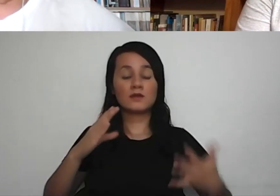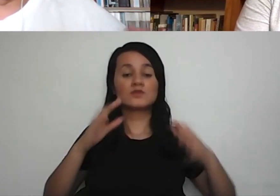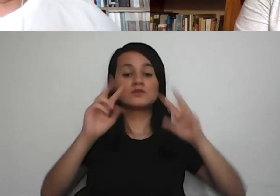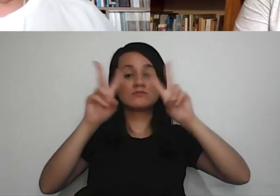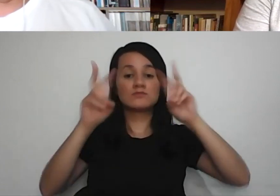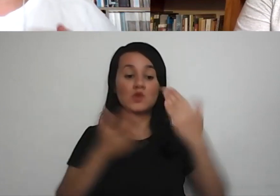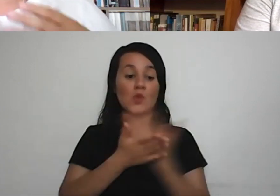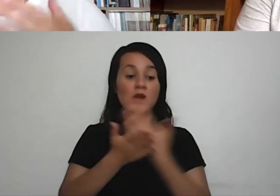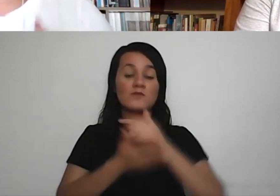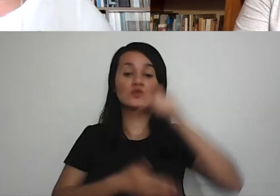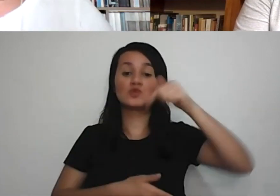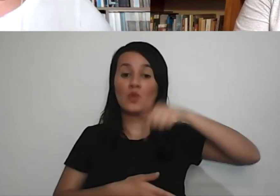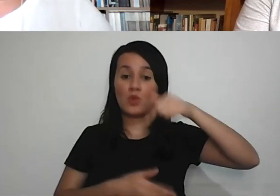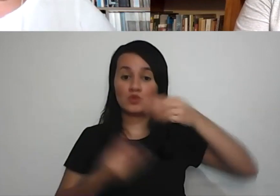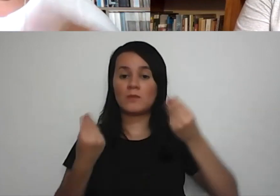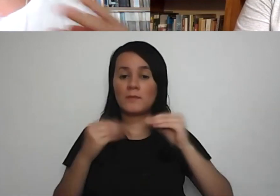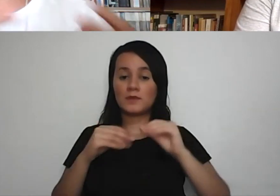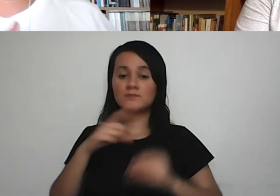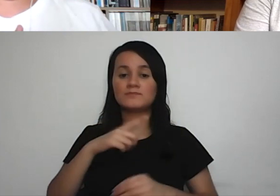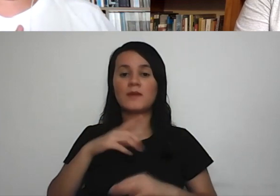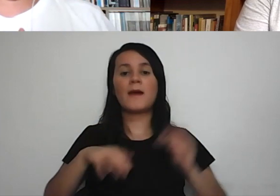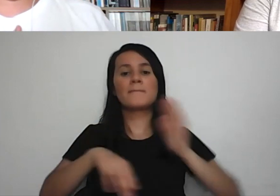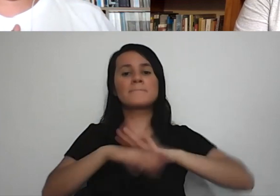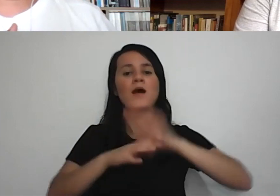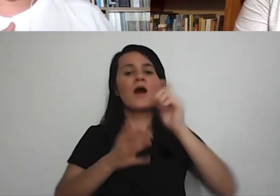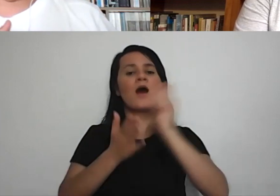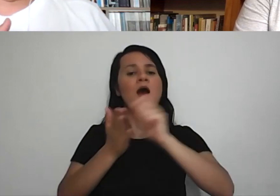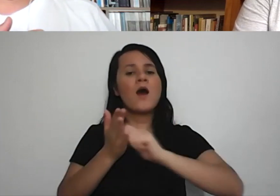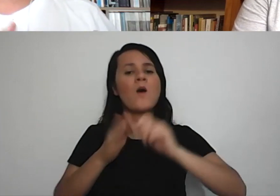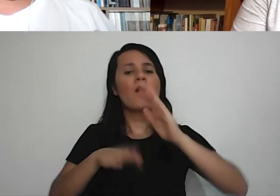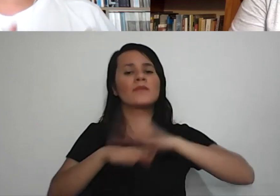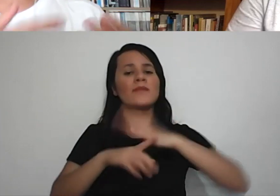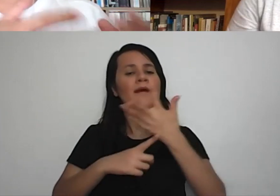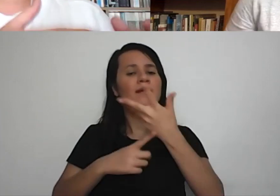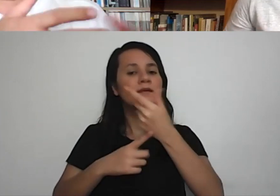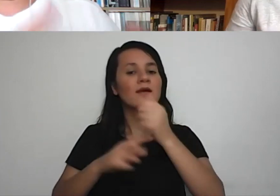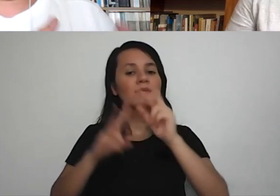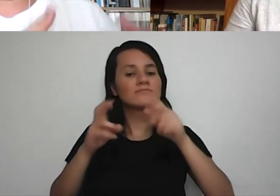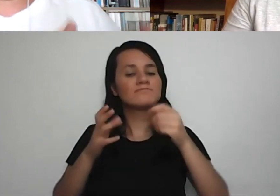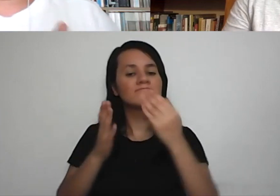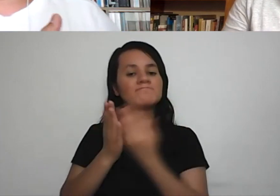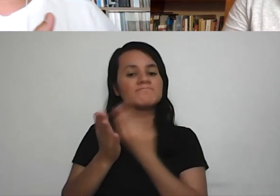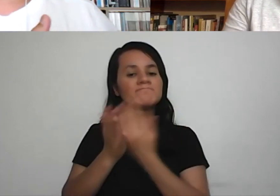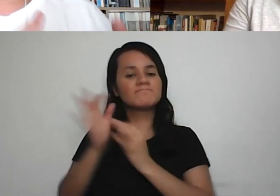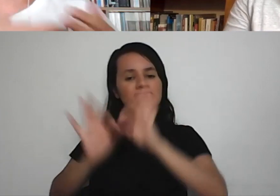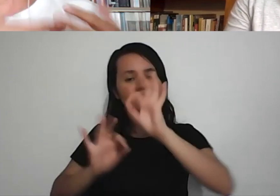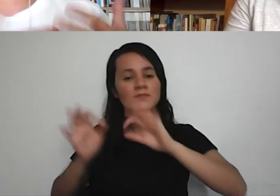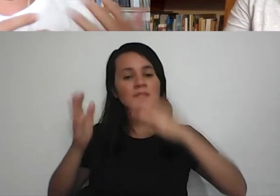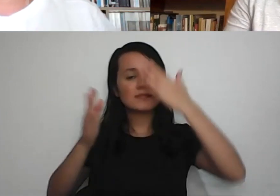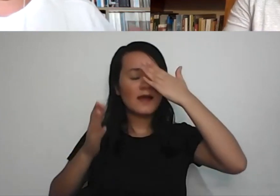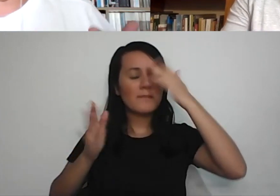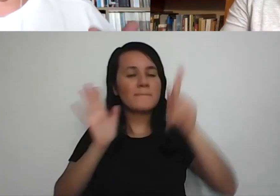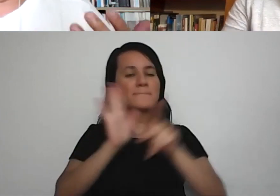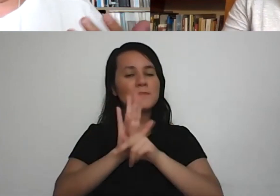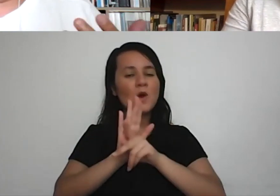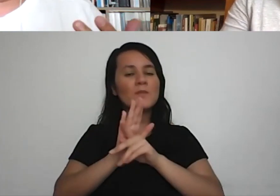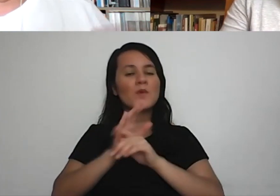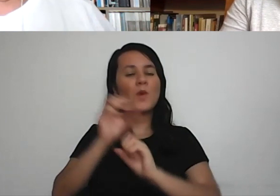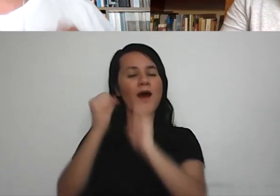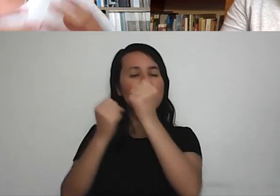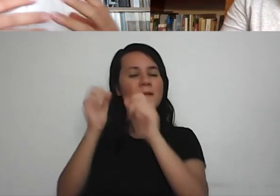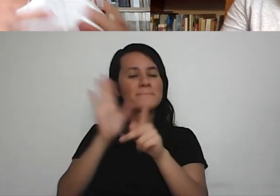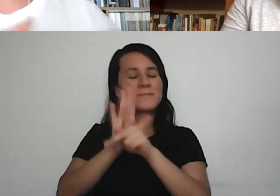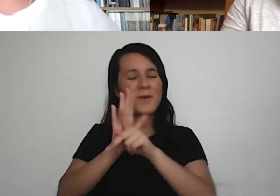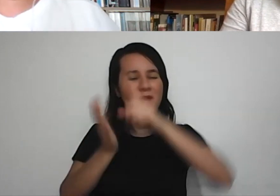livro hoje. Não só a autoedição, a edição artesanal, mas mesmo a edição feita em gráfica, ela é feita sob demanda.